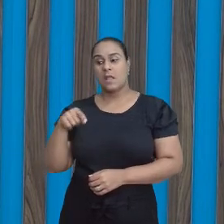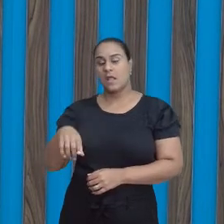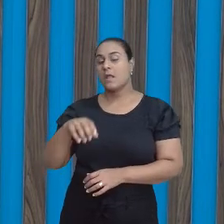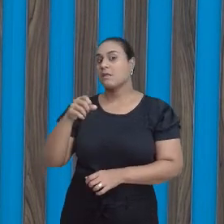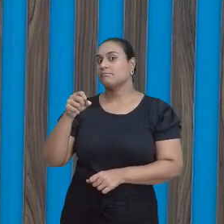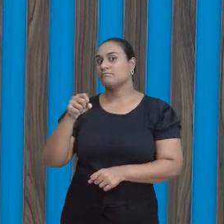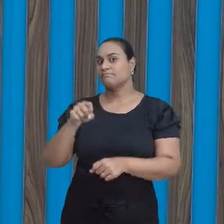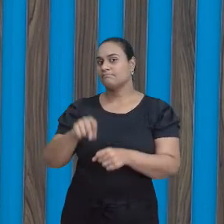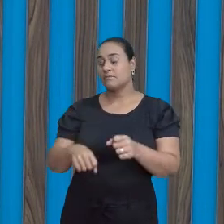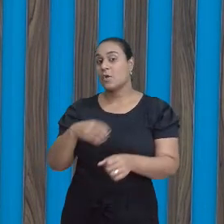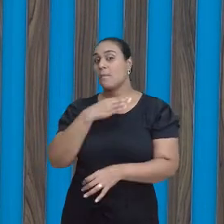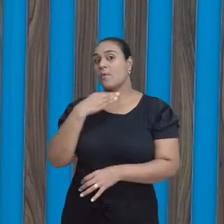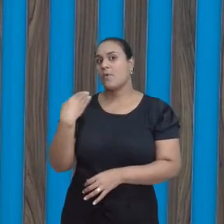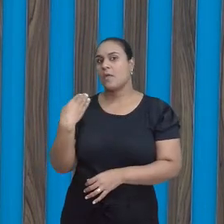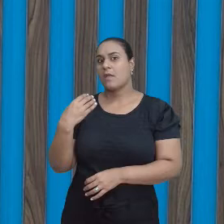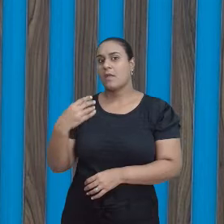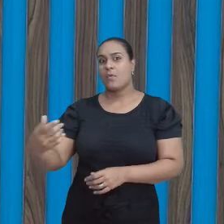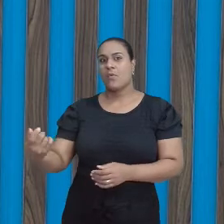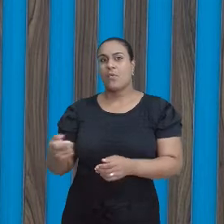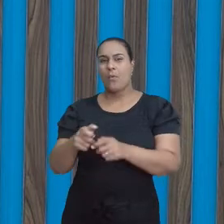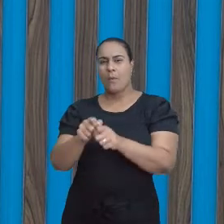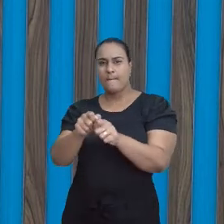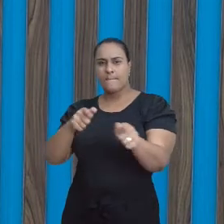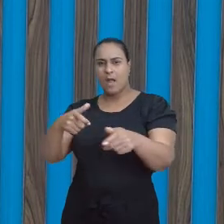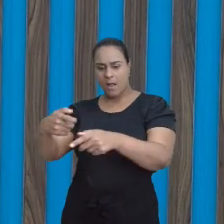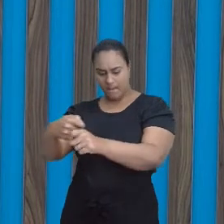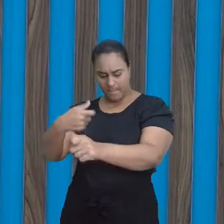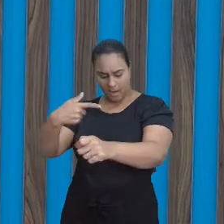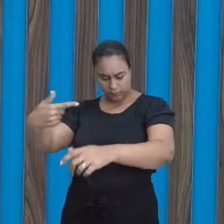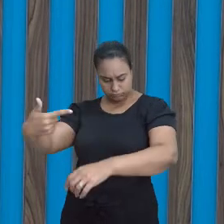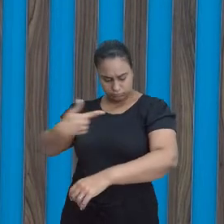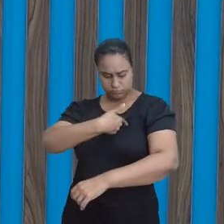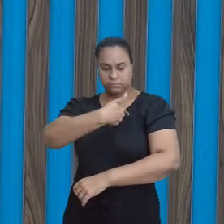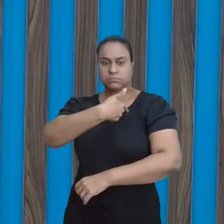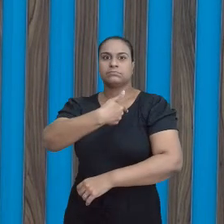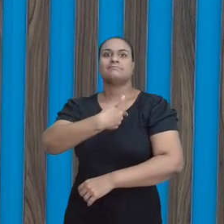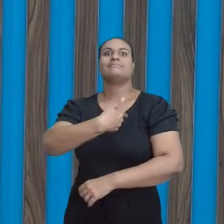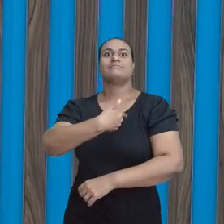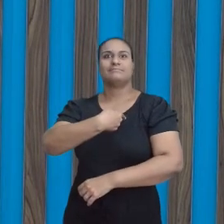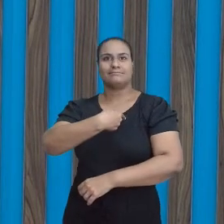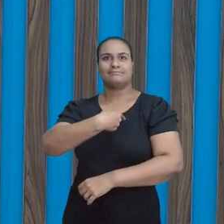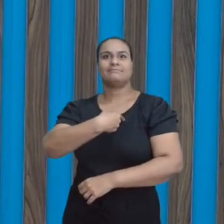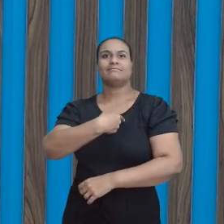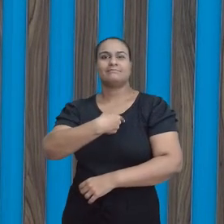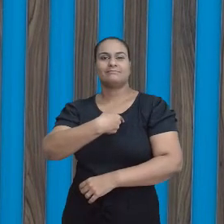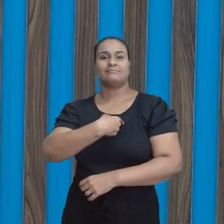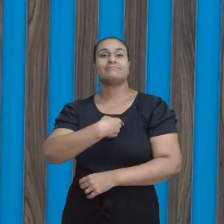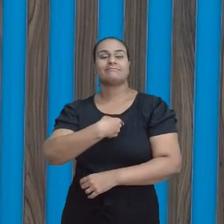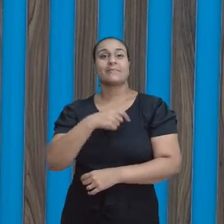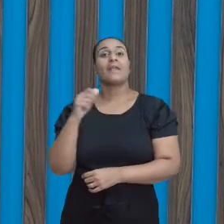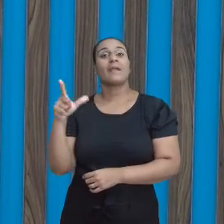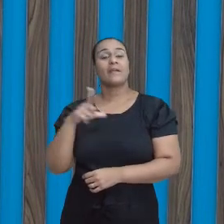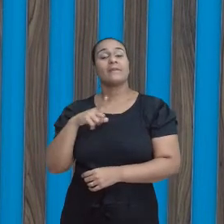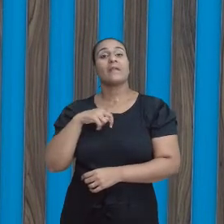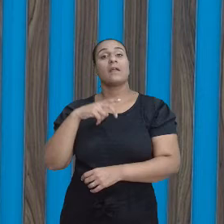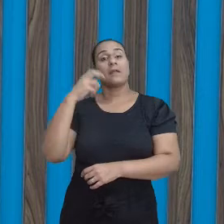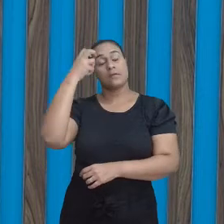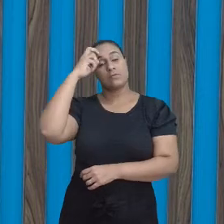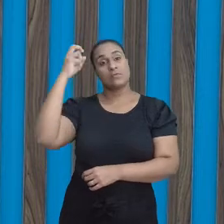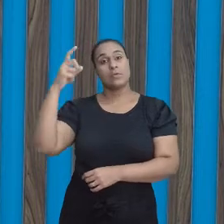com a flecha no peito pelo pessoal que era da índios isolados? Existe essa cultura, porque a